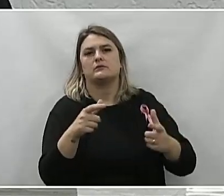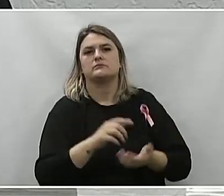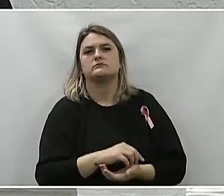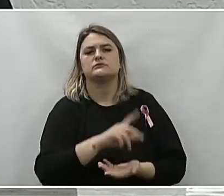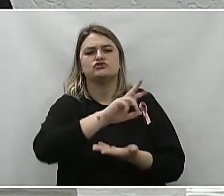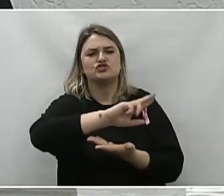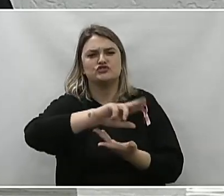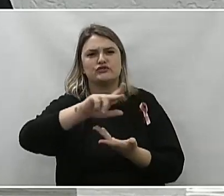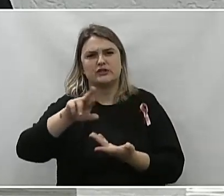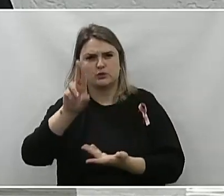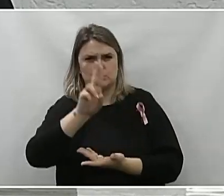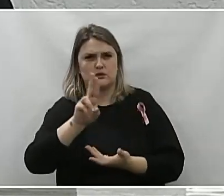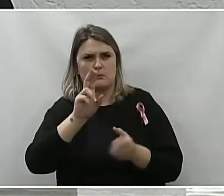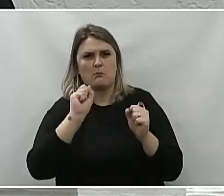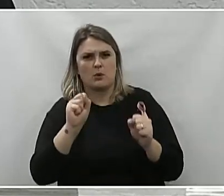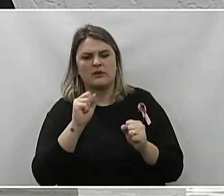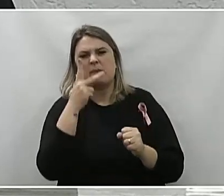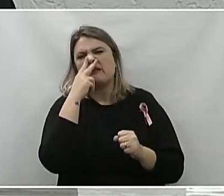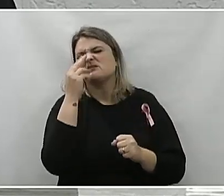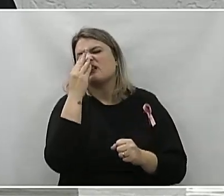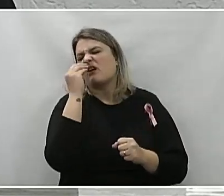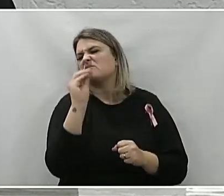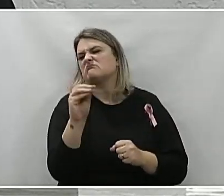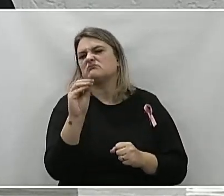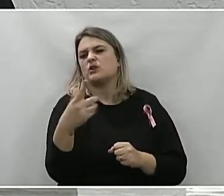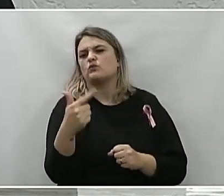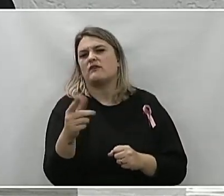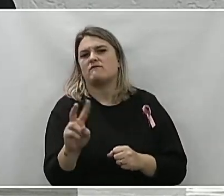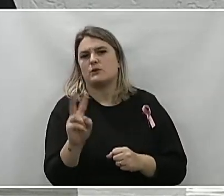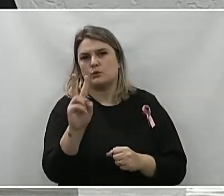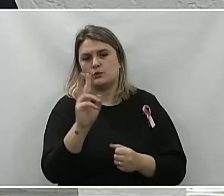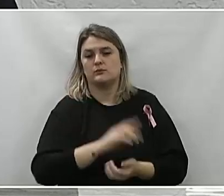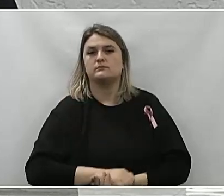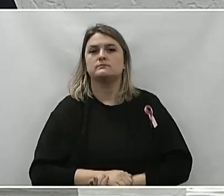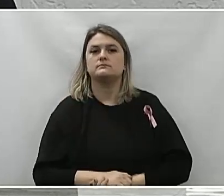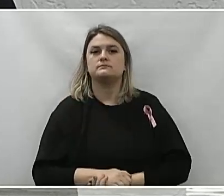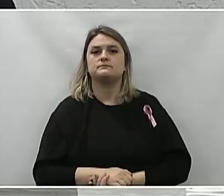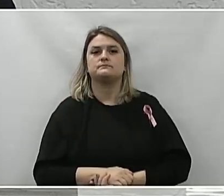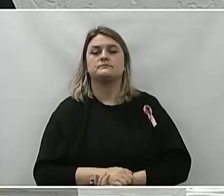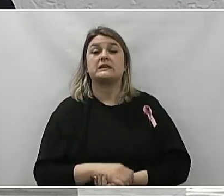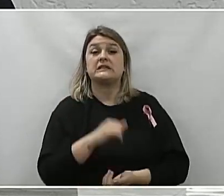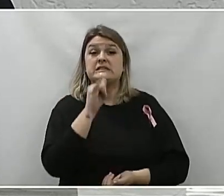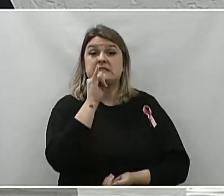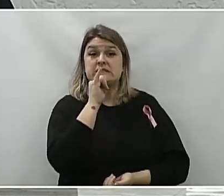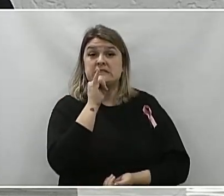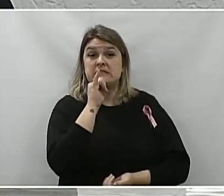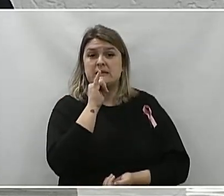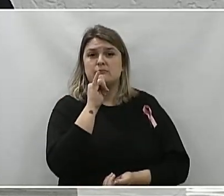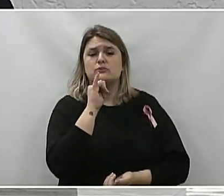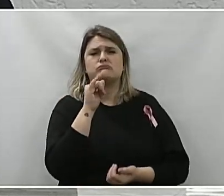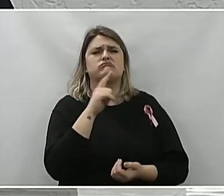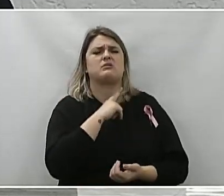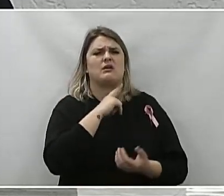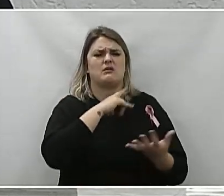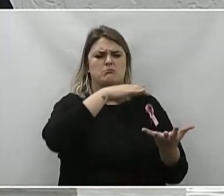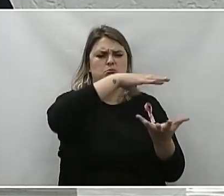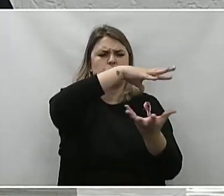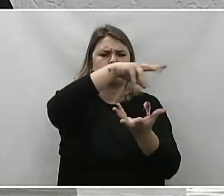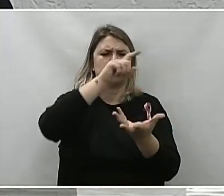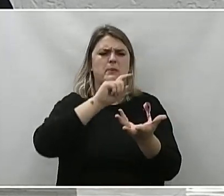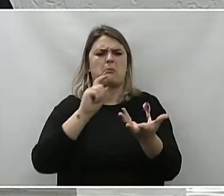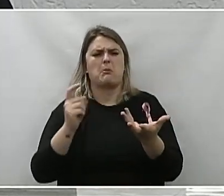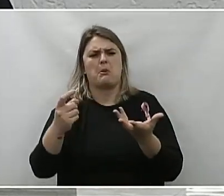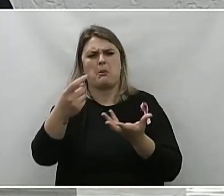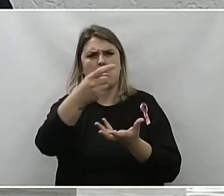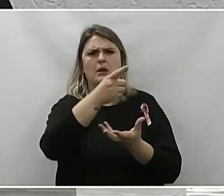utilizadas e desvalorizadas na malha Urbana exemplos no mundo todo mostram o